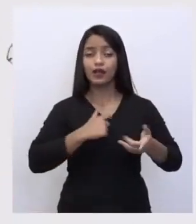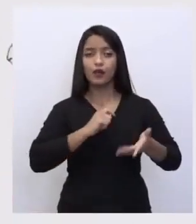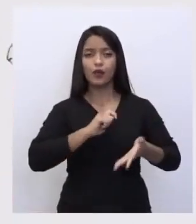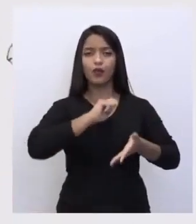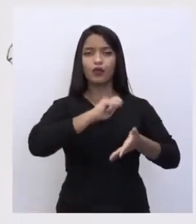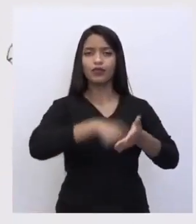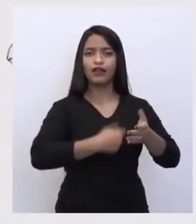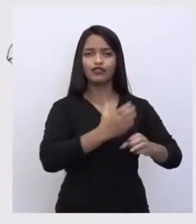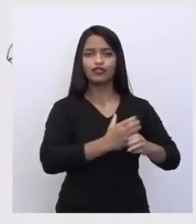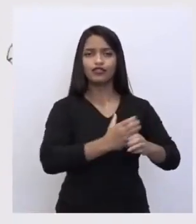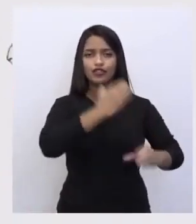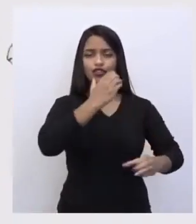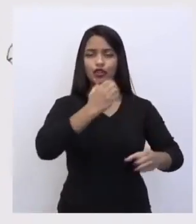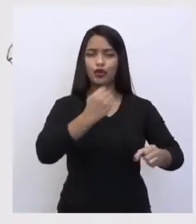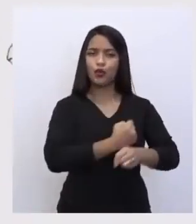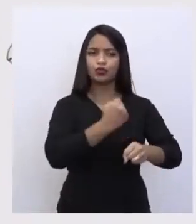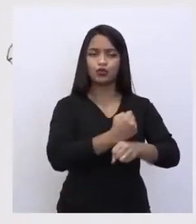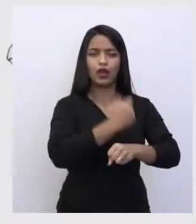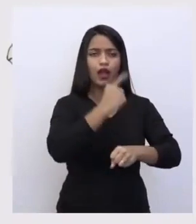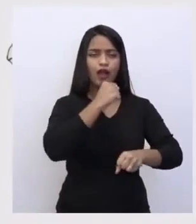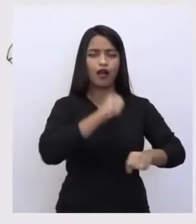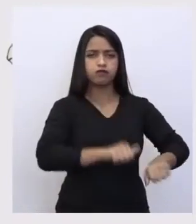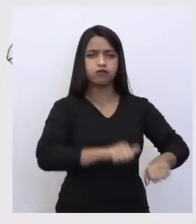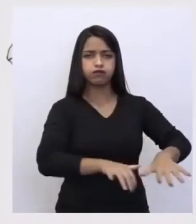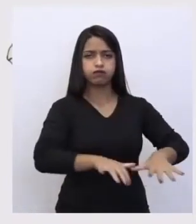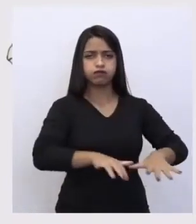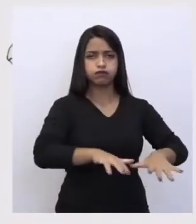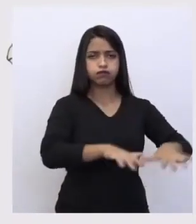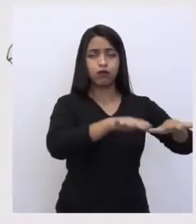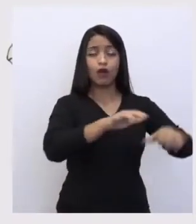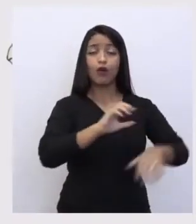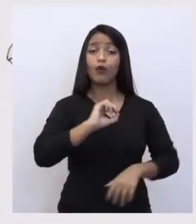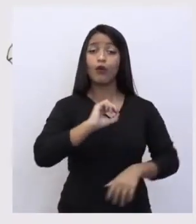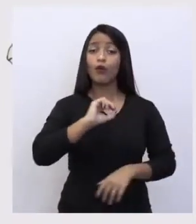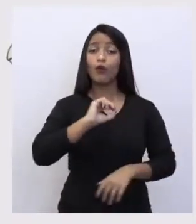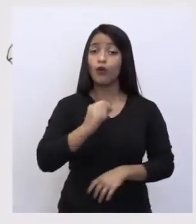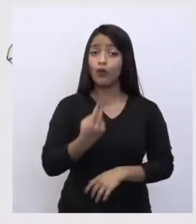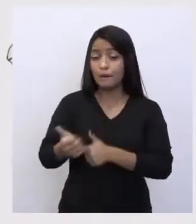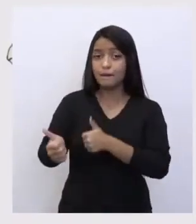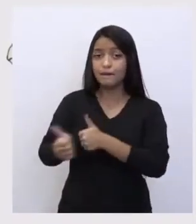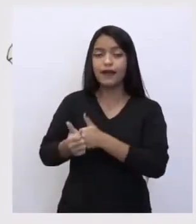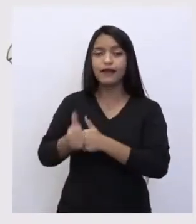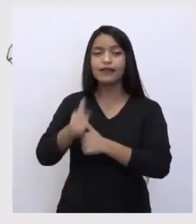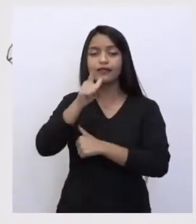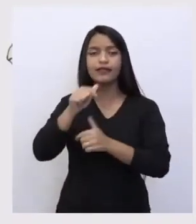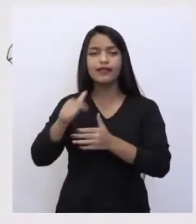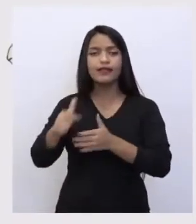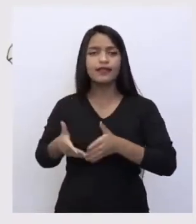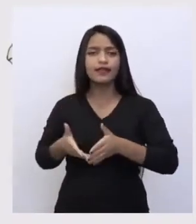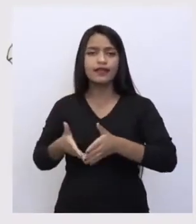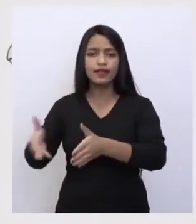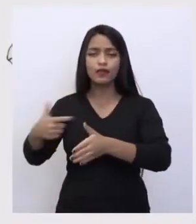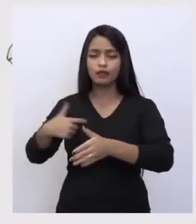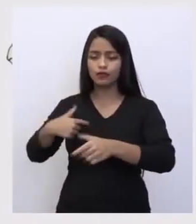de represas ou reflorestar as margens dos rios, a fim de que a natureza se encarregue da